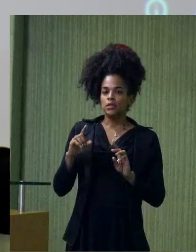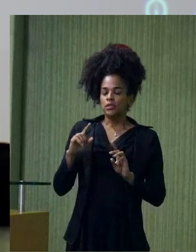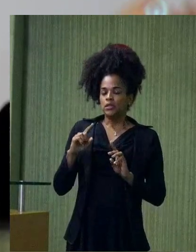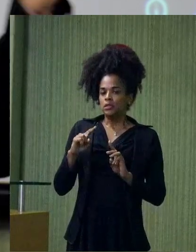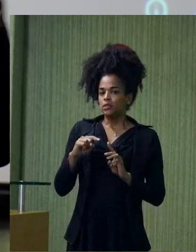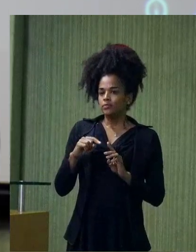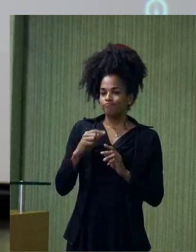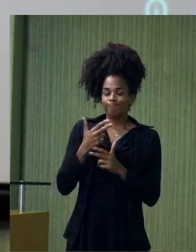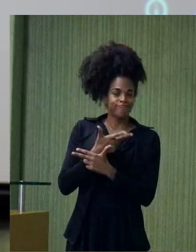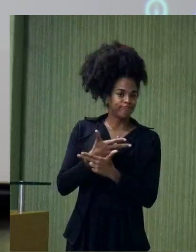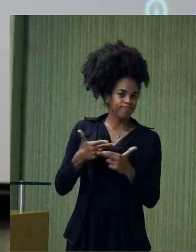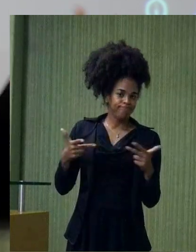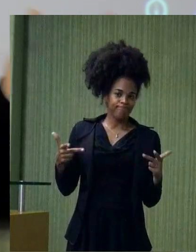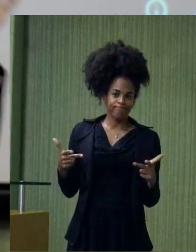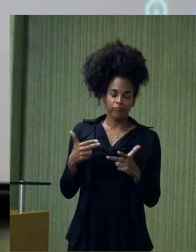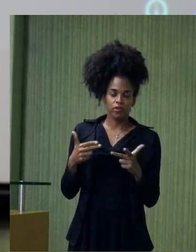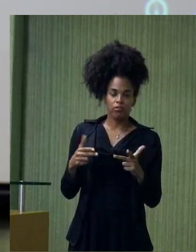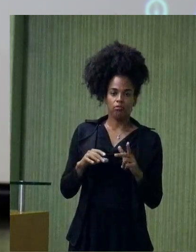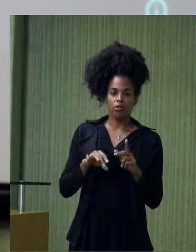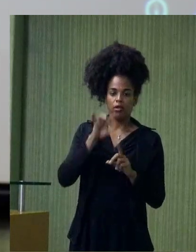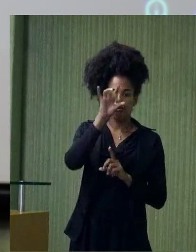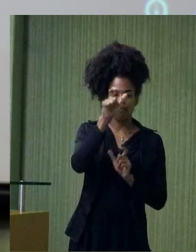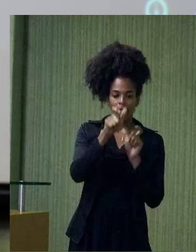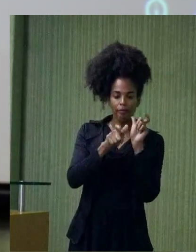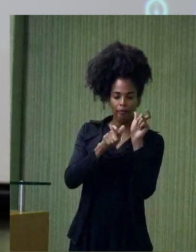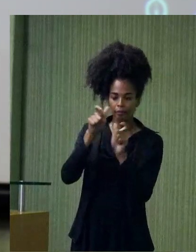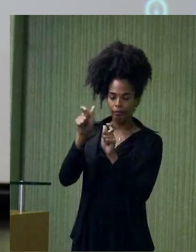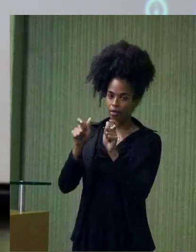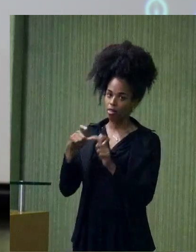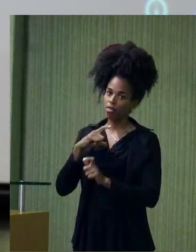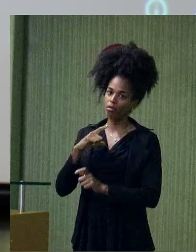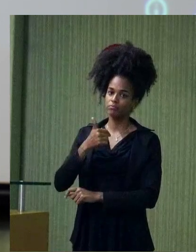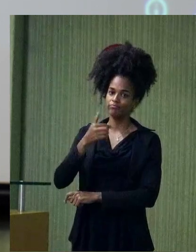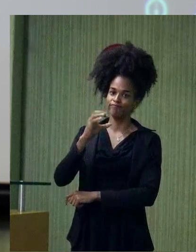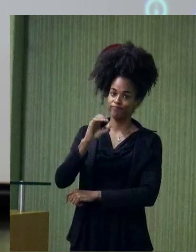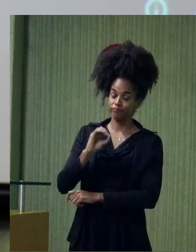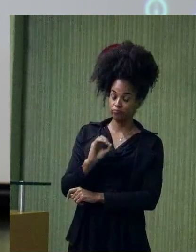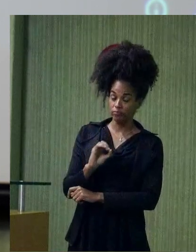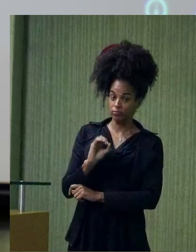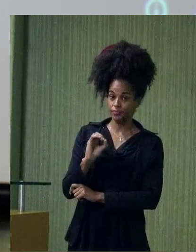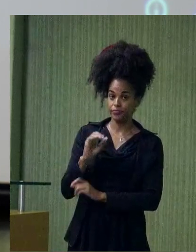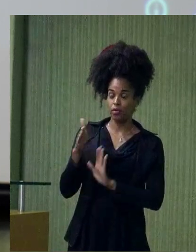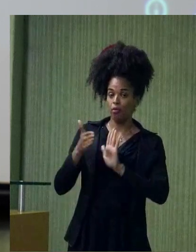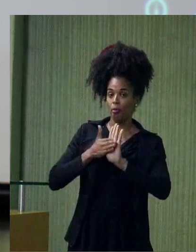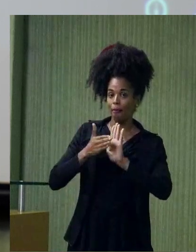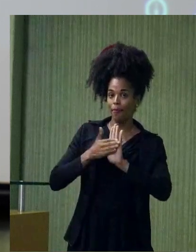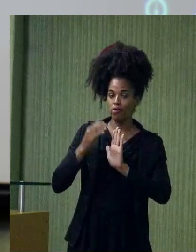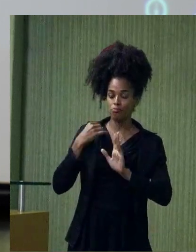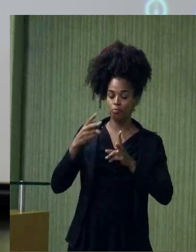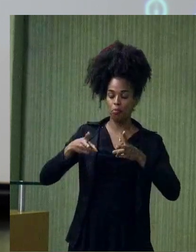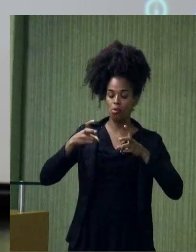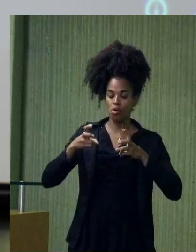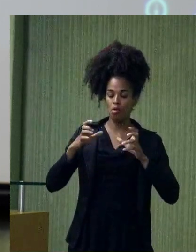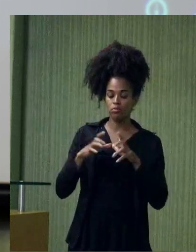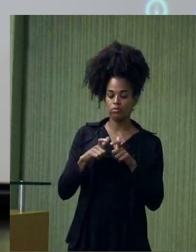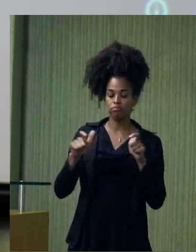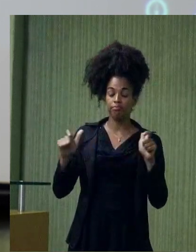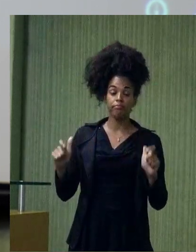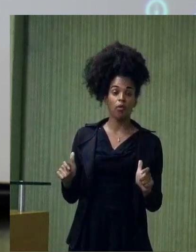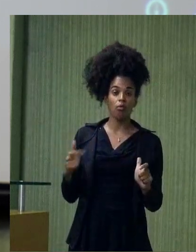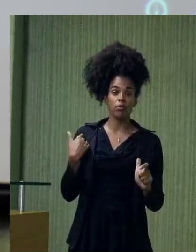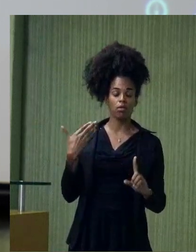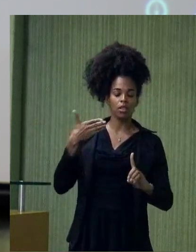outros né Nós temos Acho que cada um em torno de 10 projetos pra gente ver o macro que eu acho que é muito importante porque a gente termina atuando no